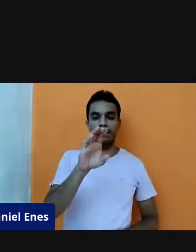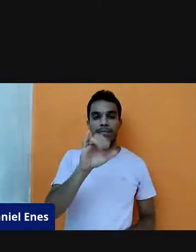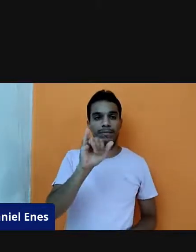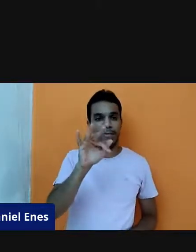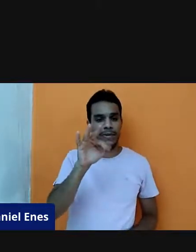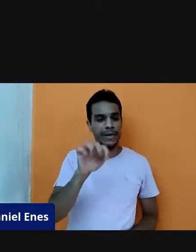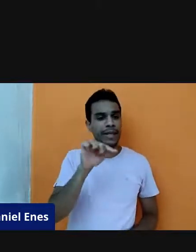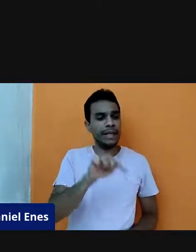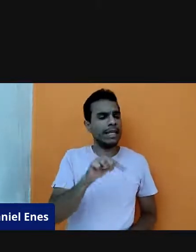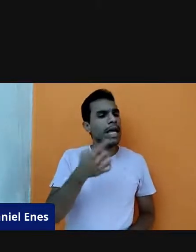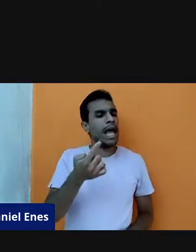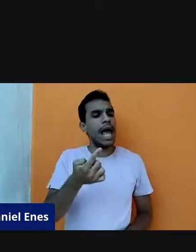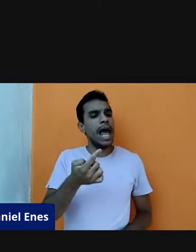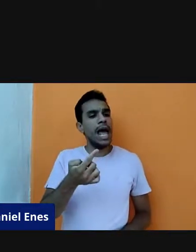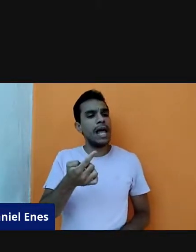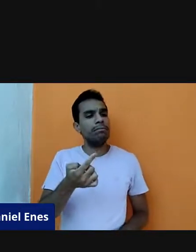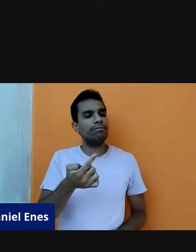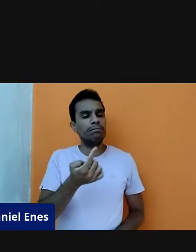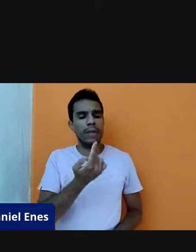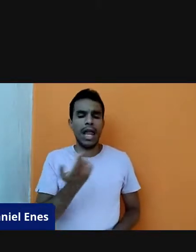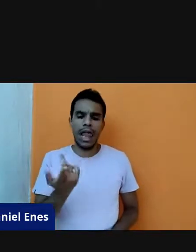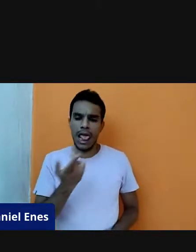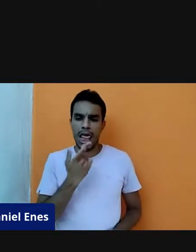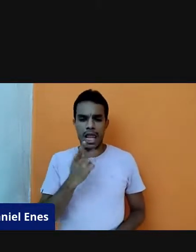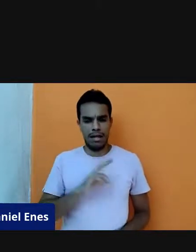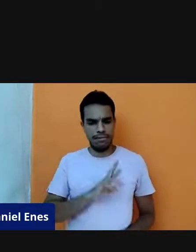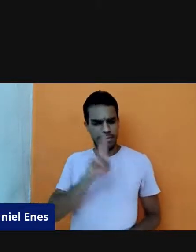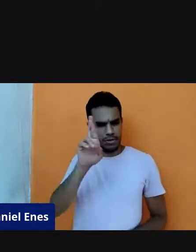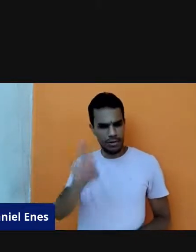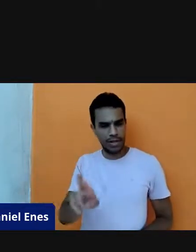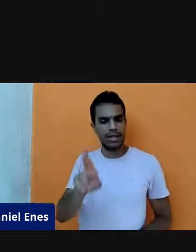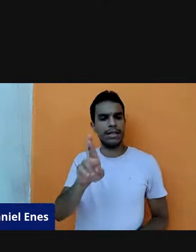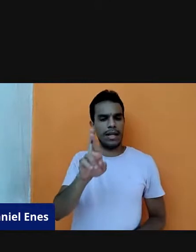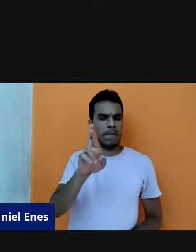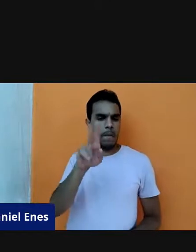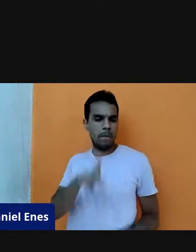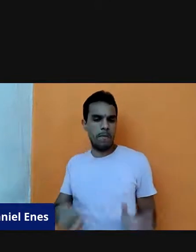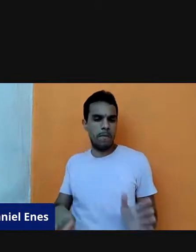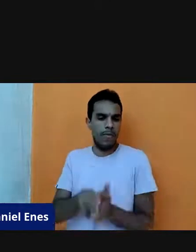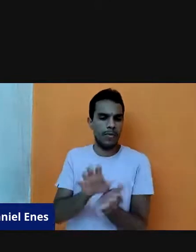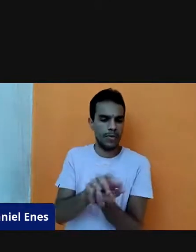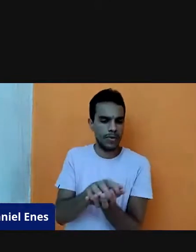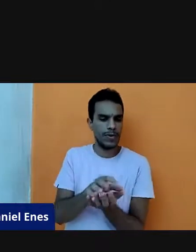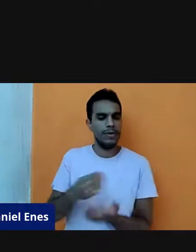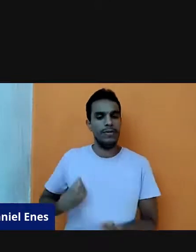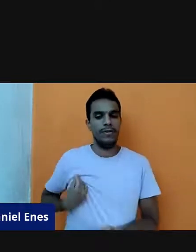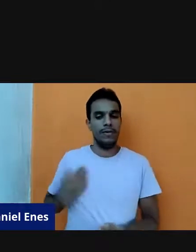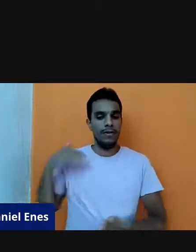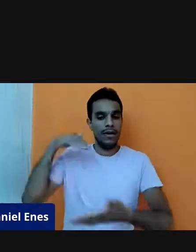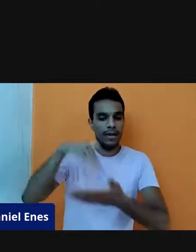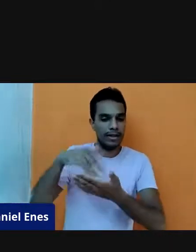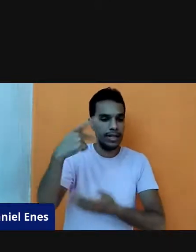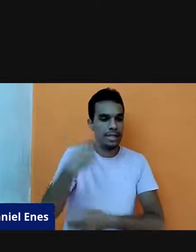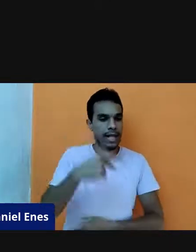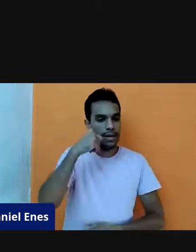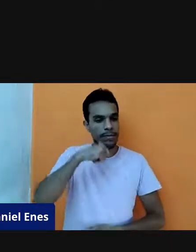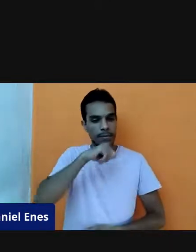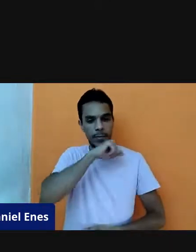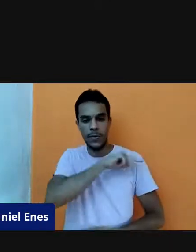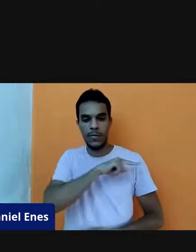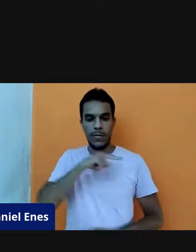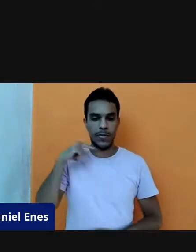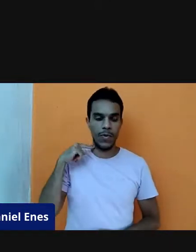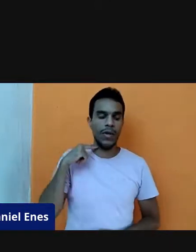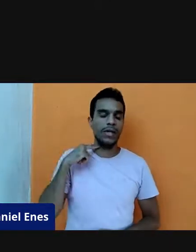se declara pernambucana. E lá eles viveram, né, até a morte da sua mãe, que sofria de